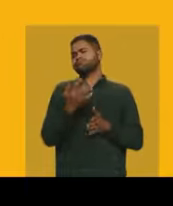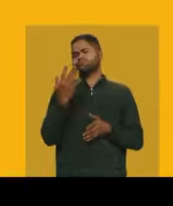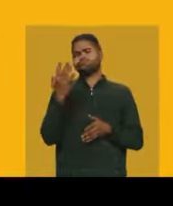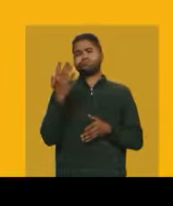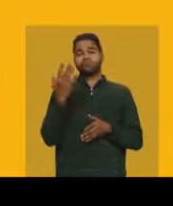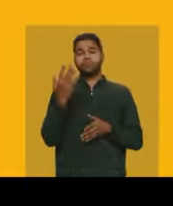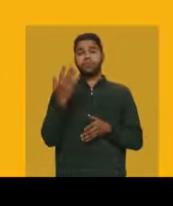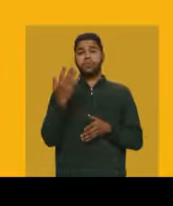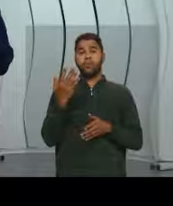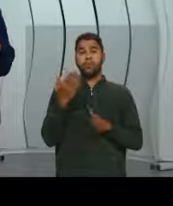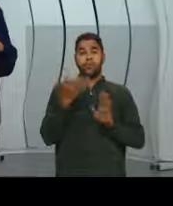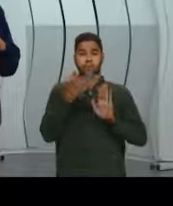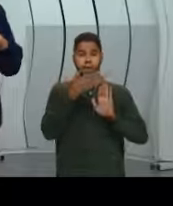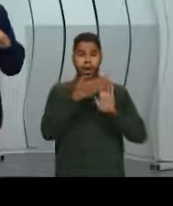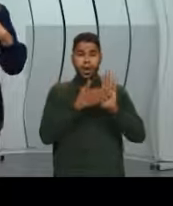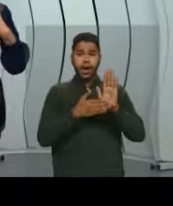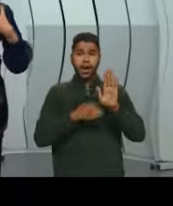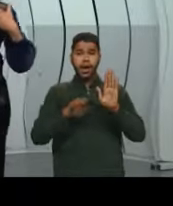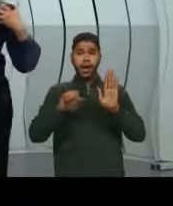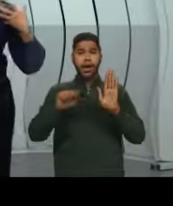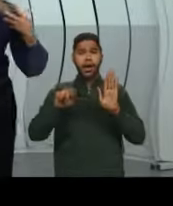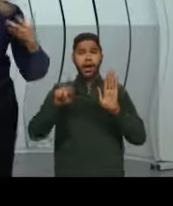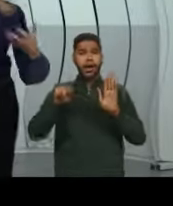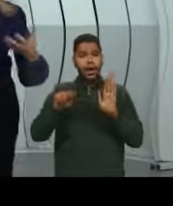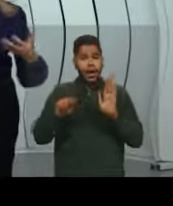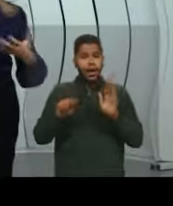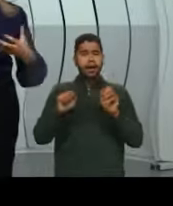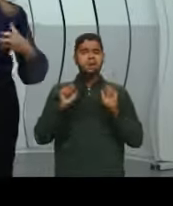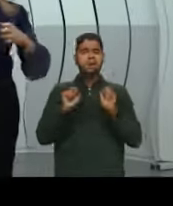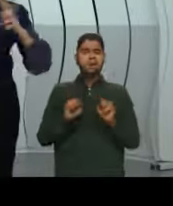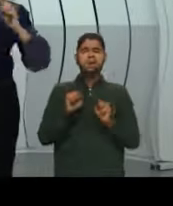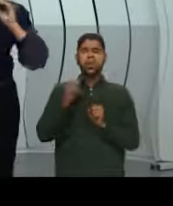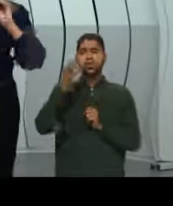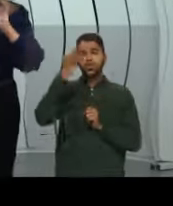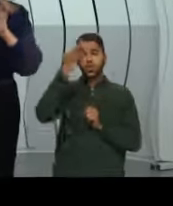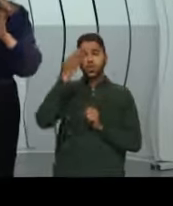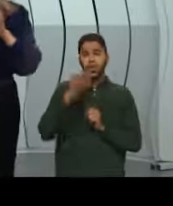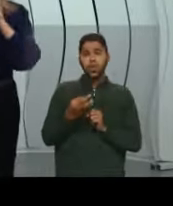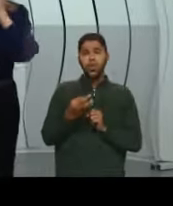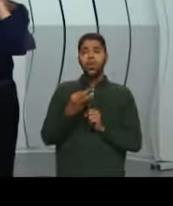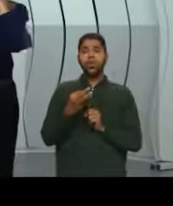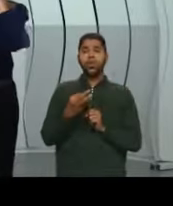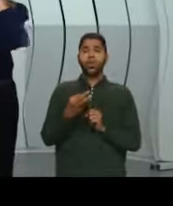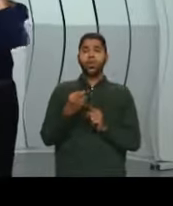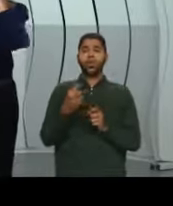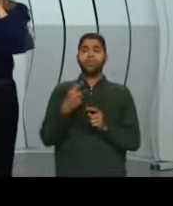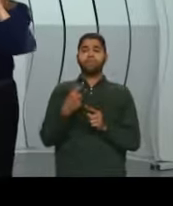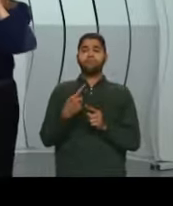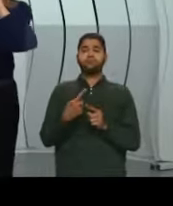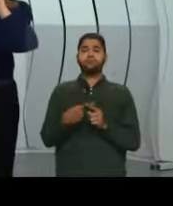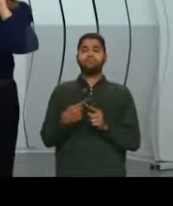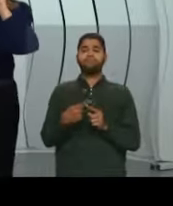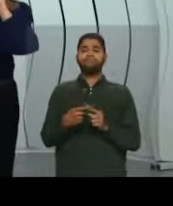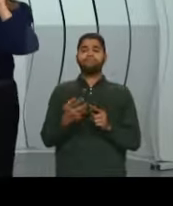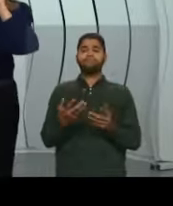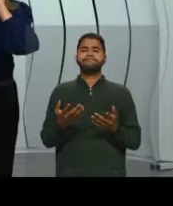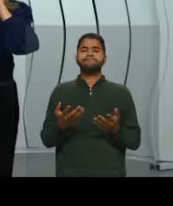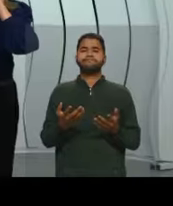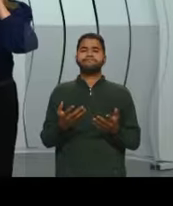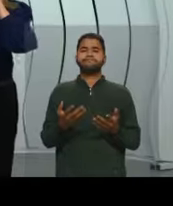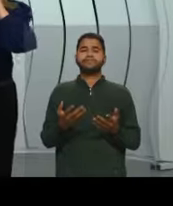de revista você pode compreender, porque as